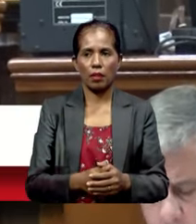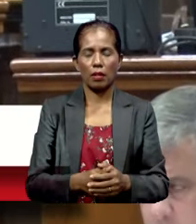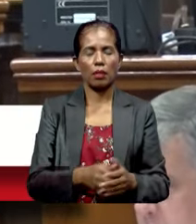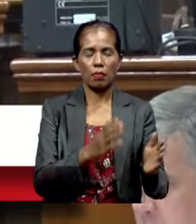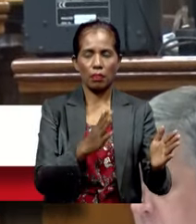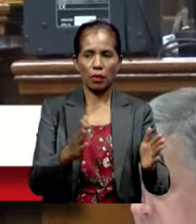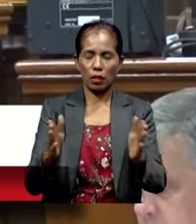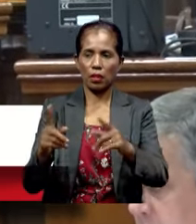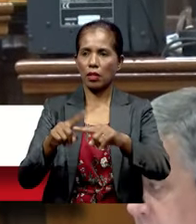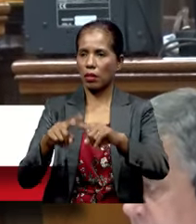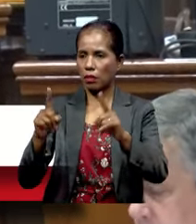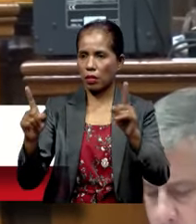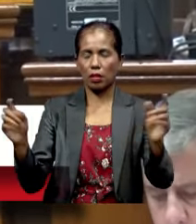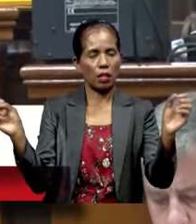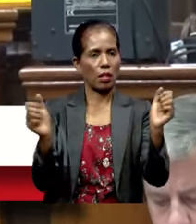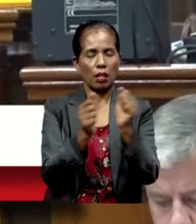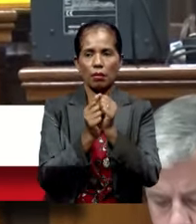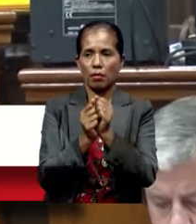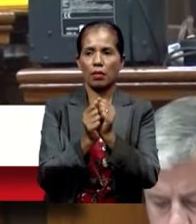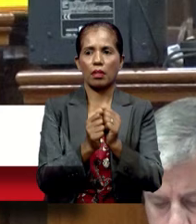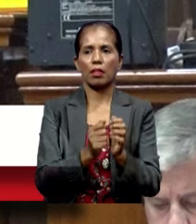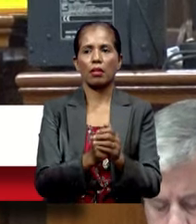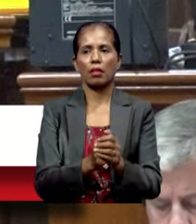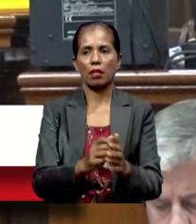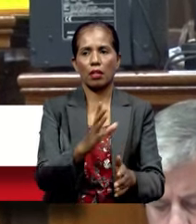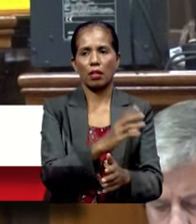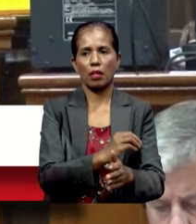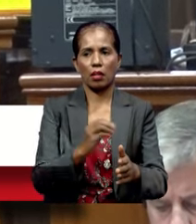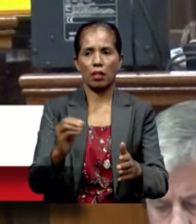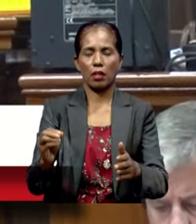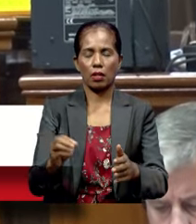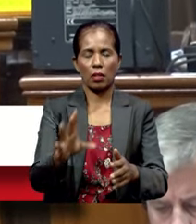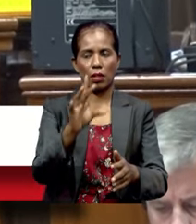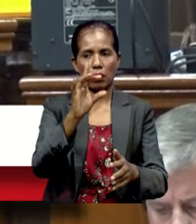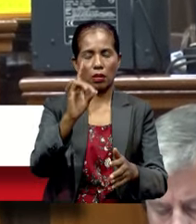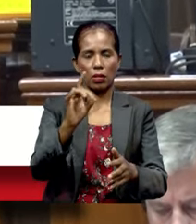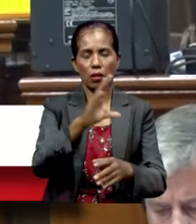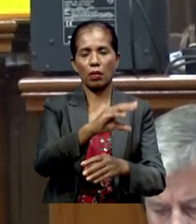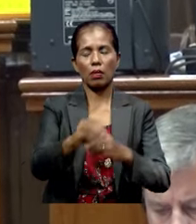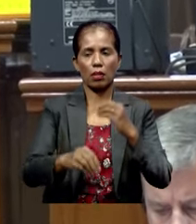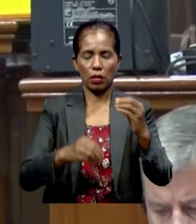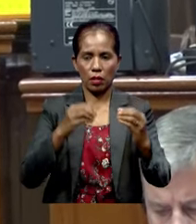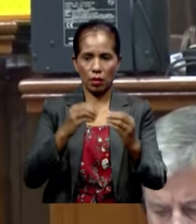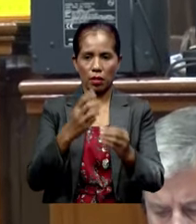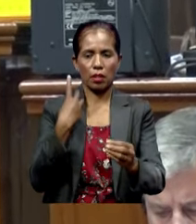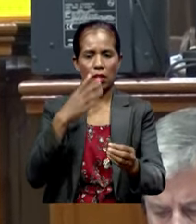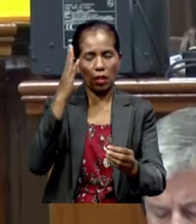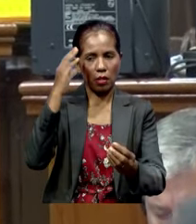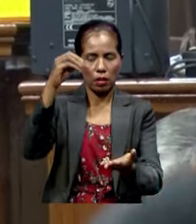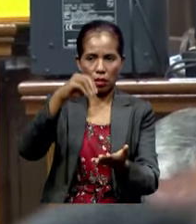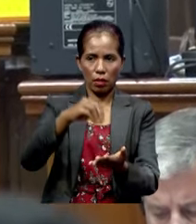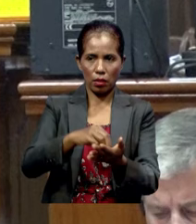processos lahanesan, lahamotuk. E a secção 8 sobre as petições, Rauanui, Itatau Ine,